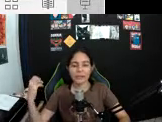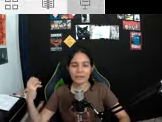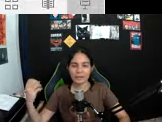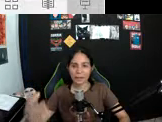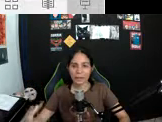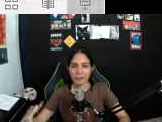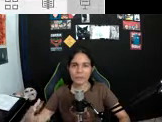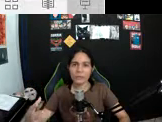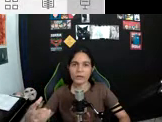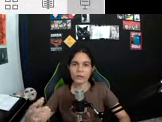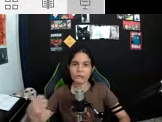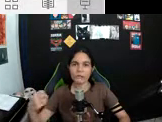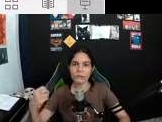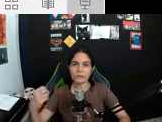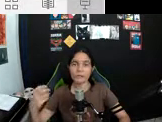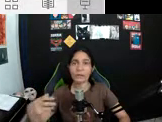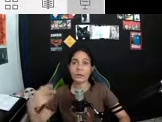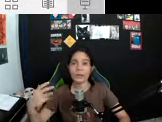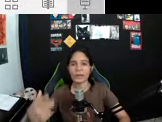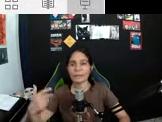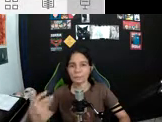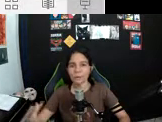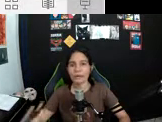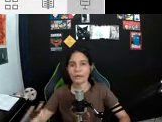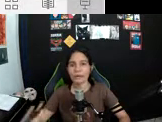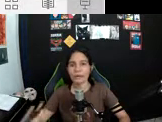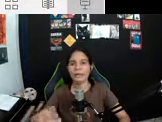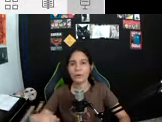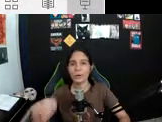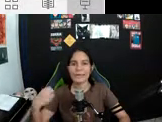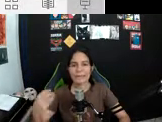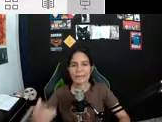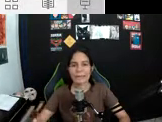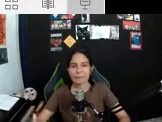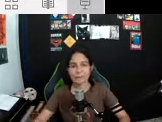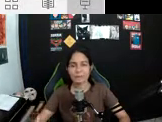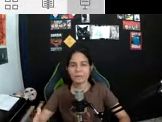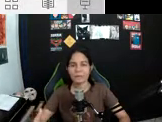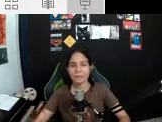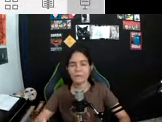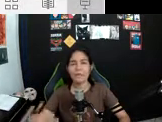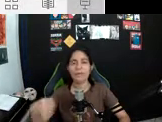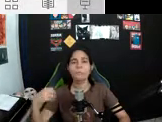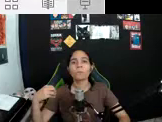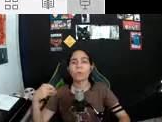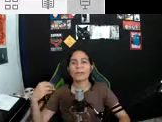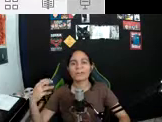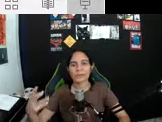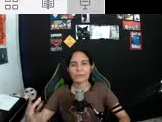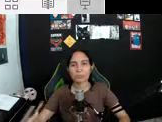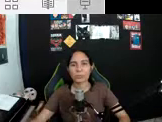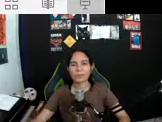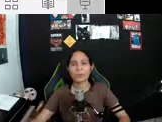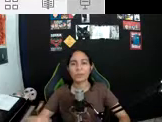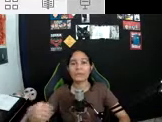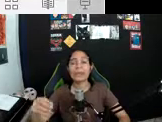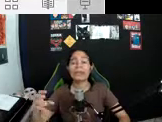realmente tenham seja colocado em prática, né, o que é ser enfermeiro, quais